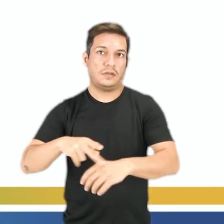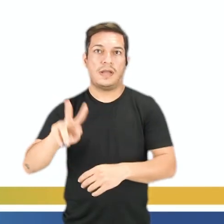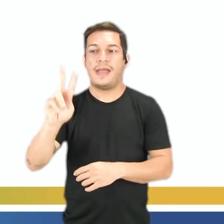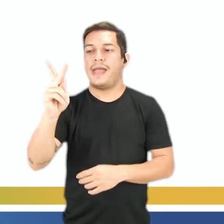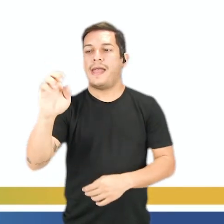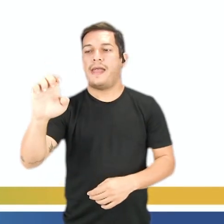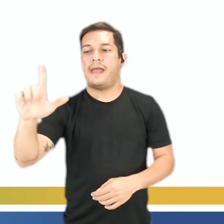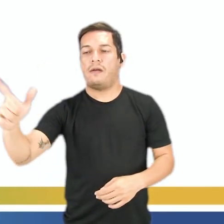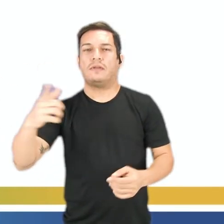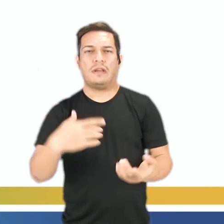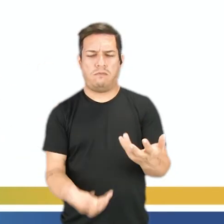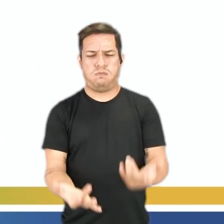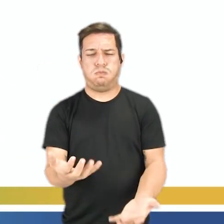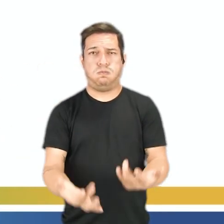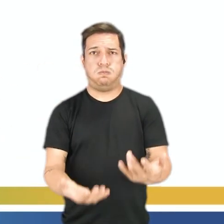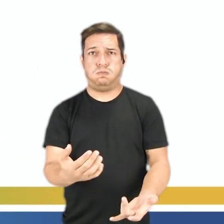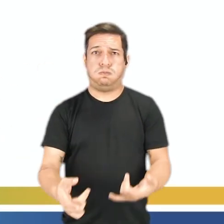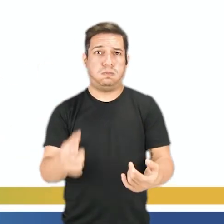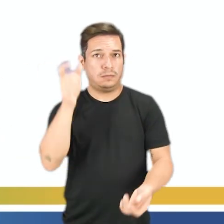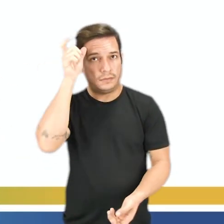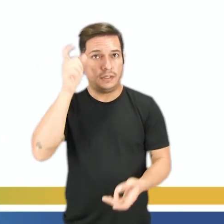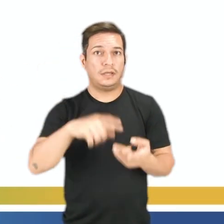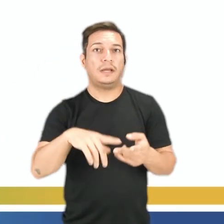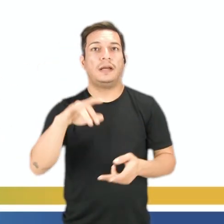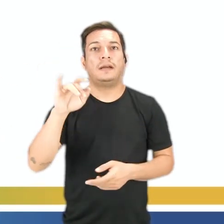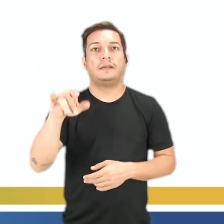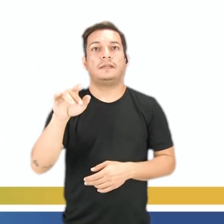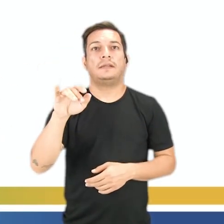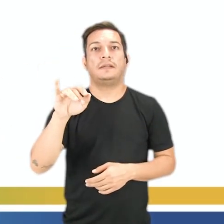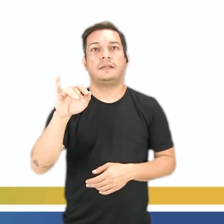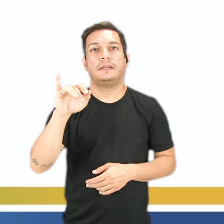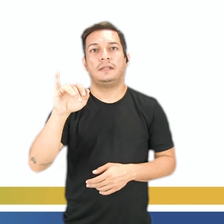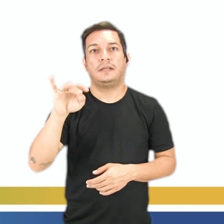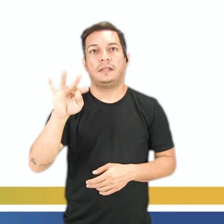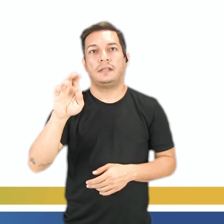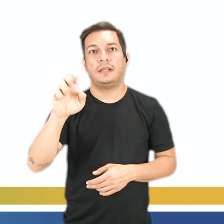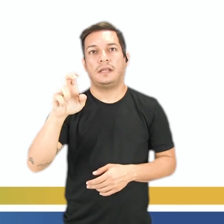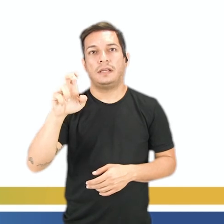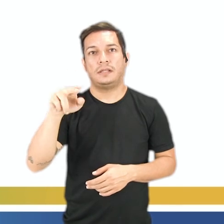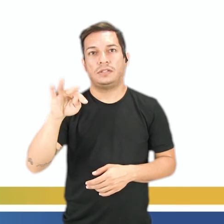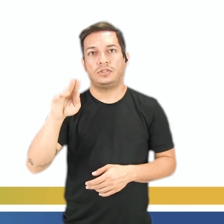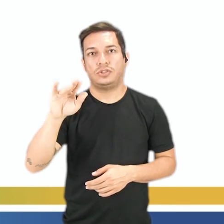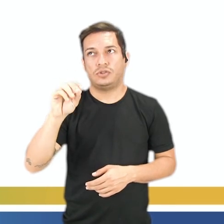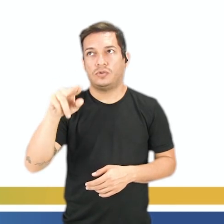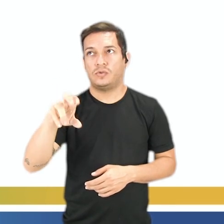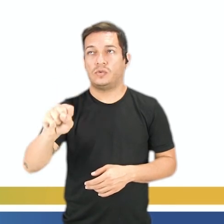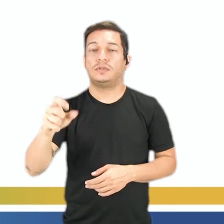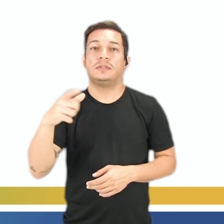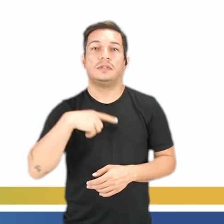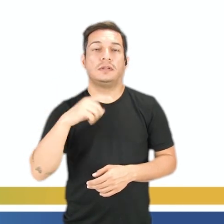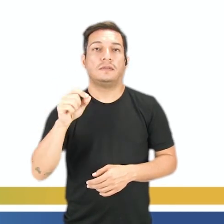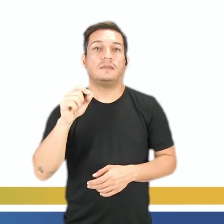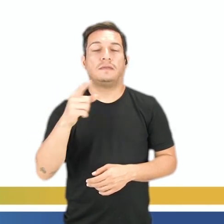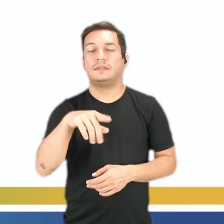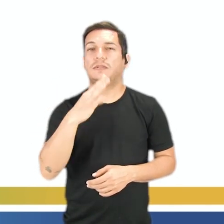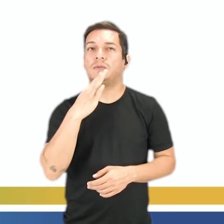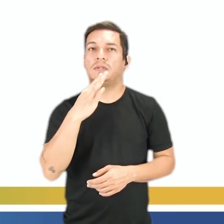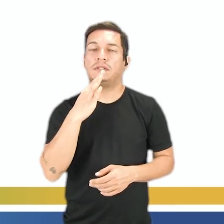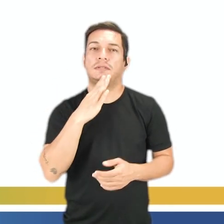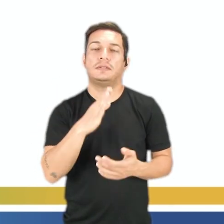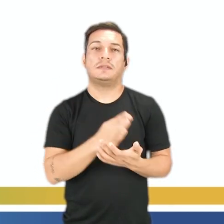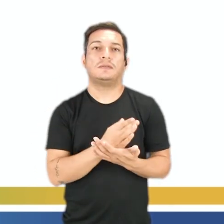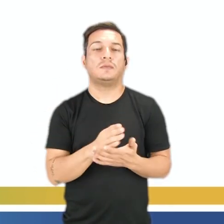que é inferno, intentions, que é um cognato, intenções. E aí, você conhece